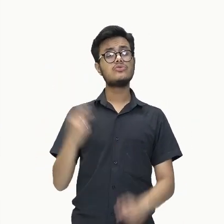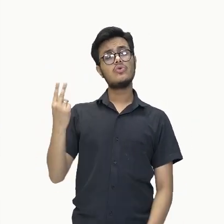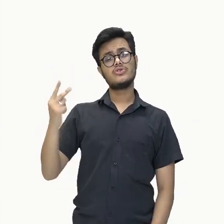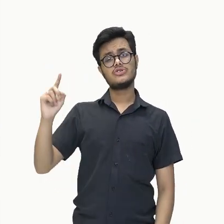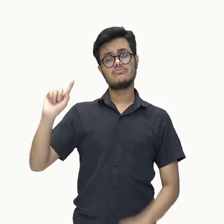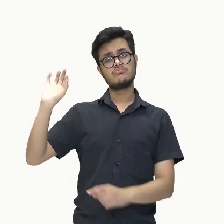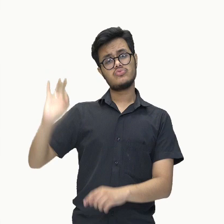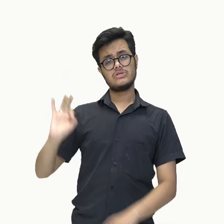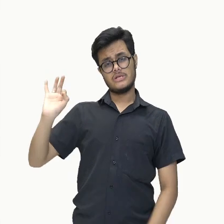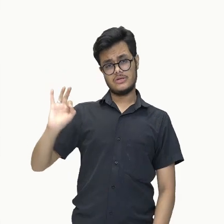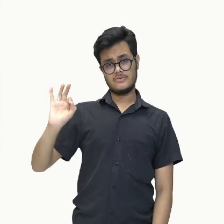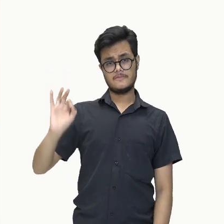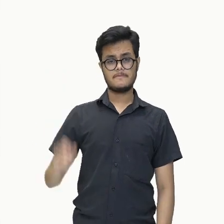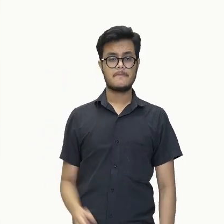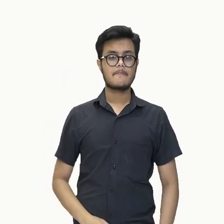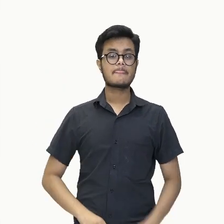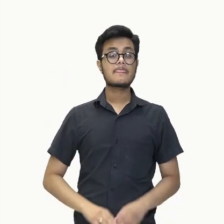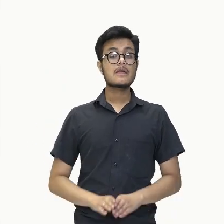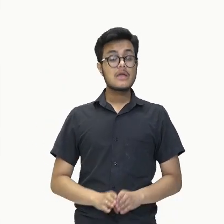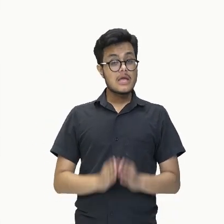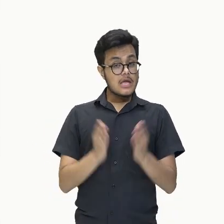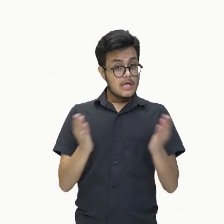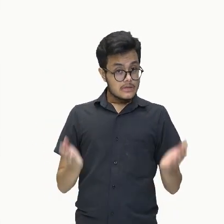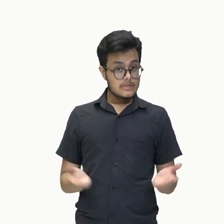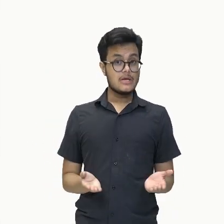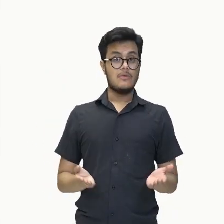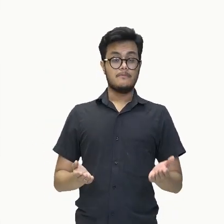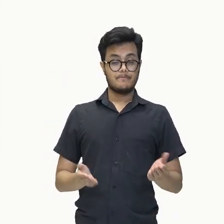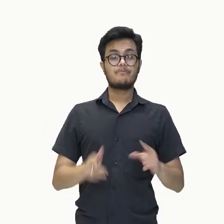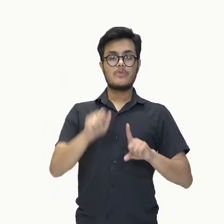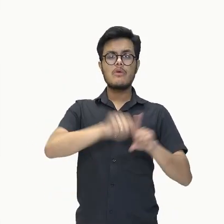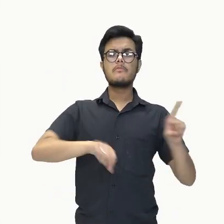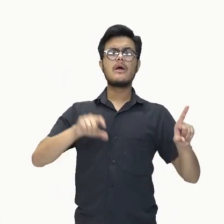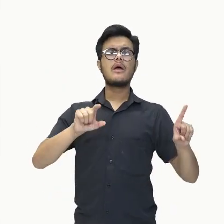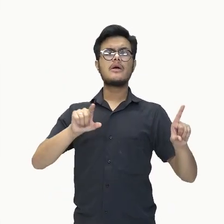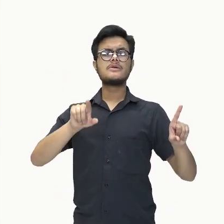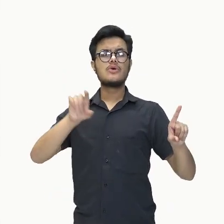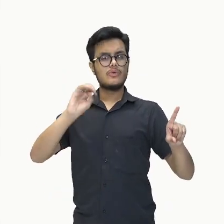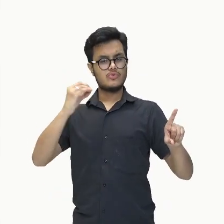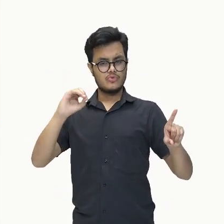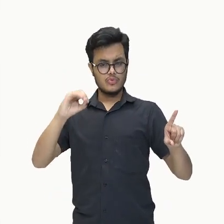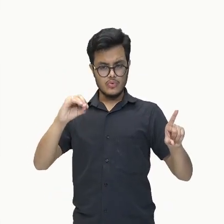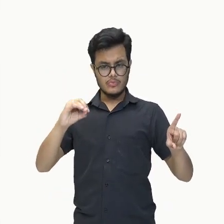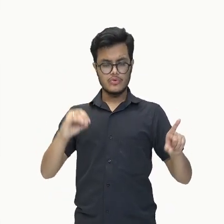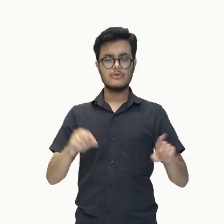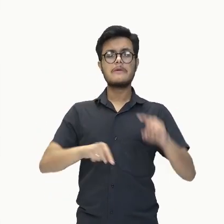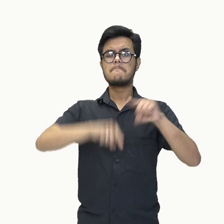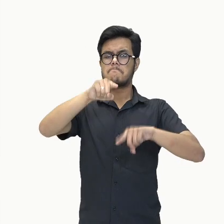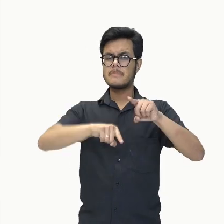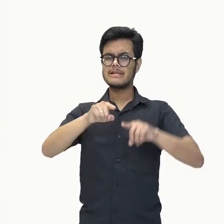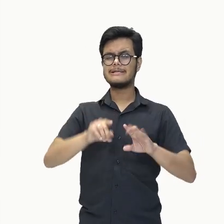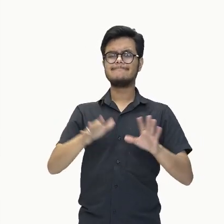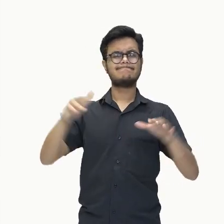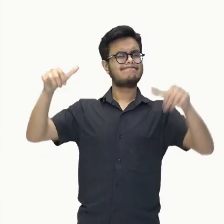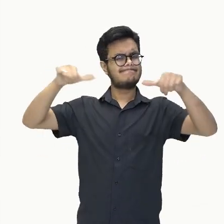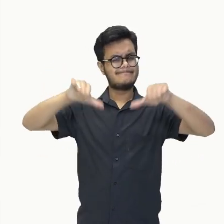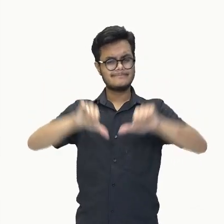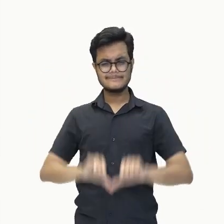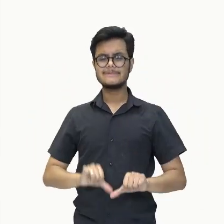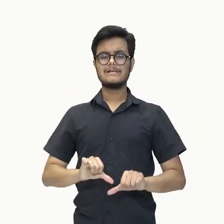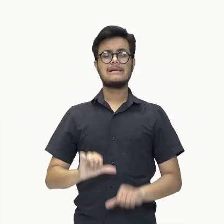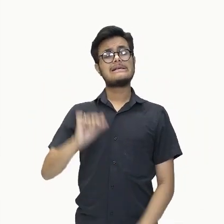2%. Já em outubro de 2023, os eletrodomésticos, caíram mais ainda, Saiu